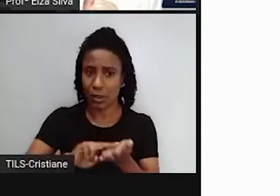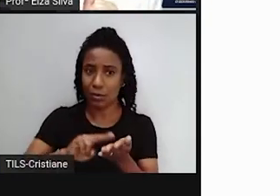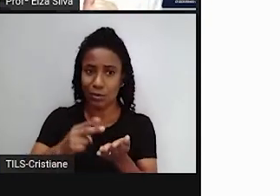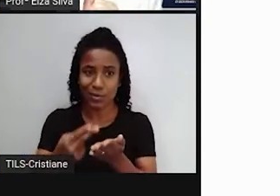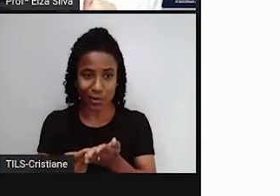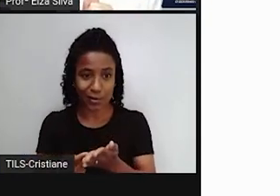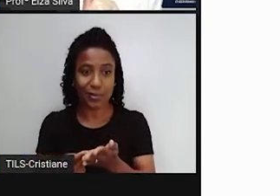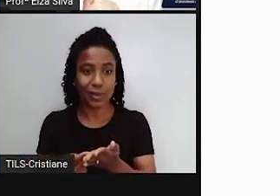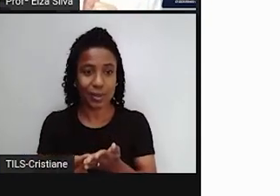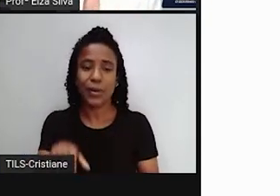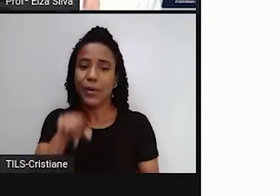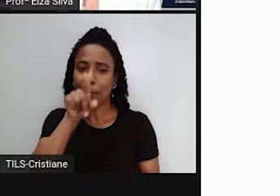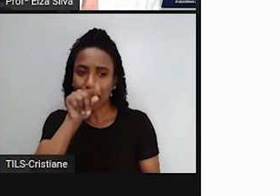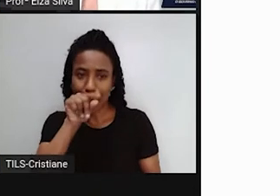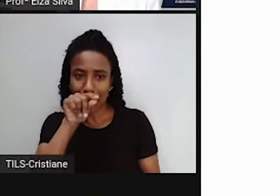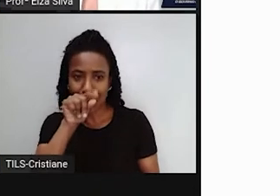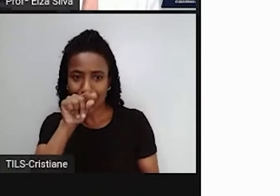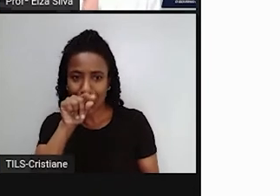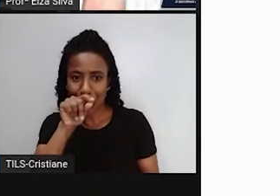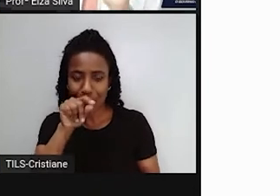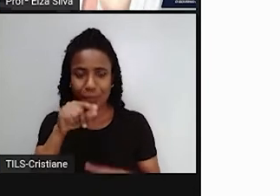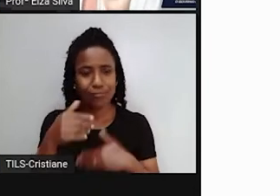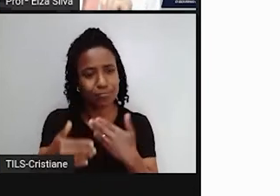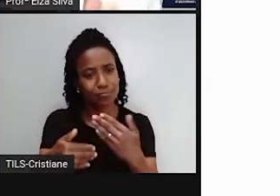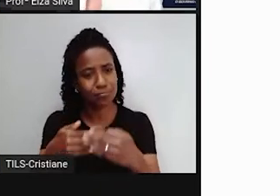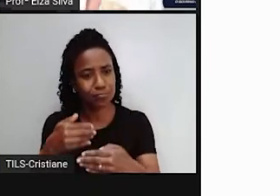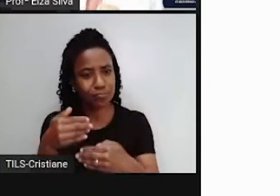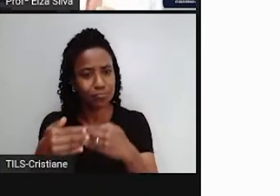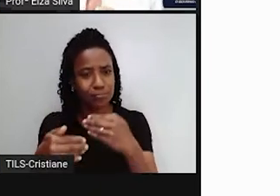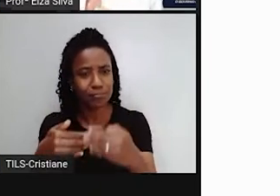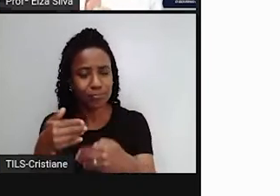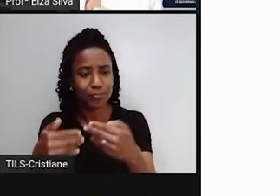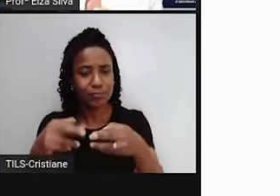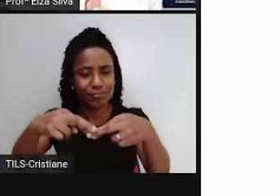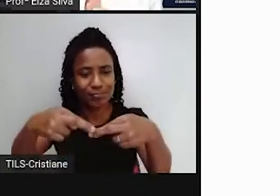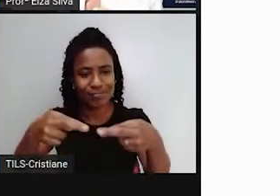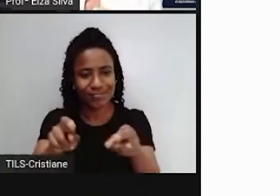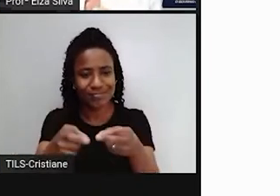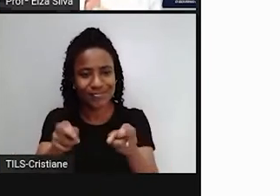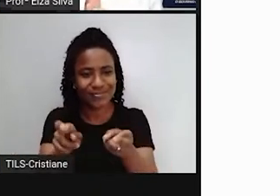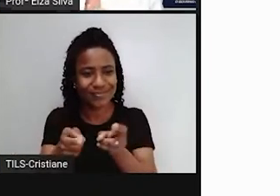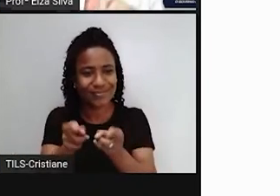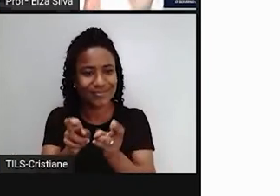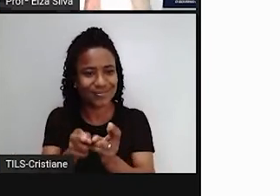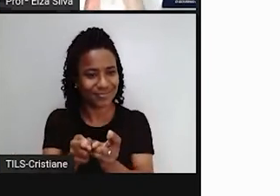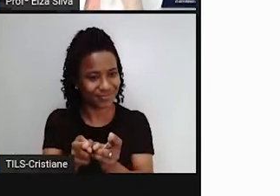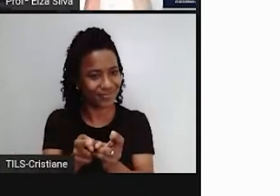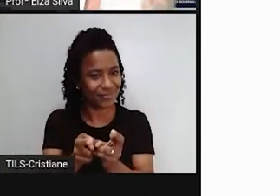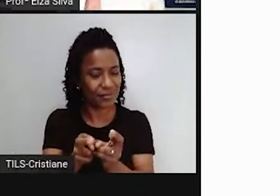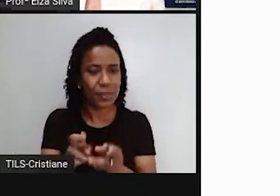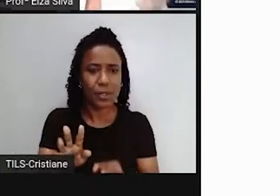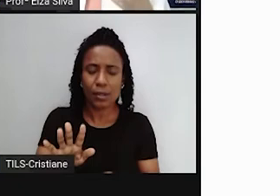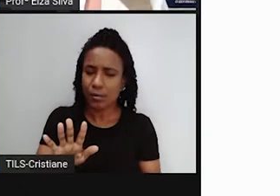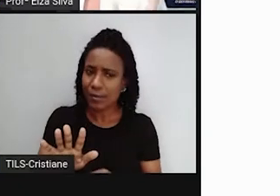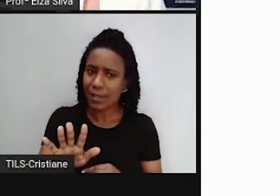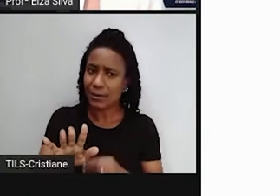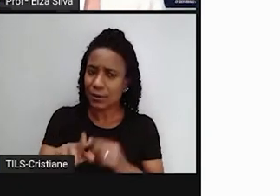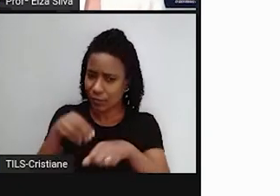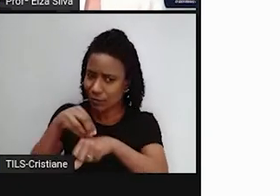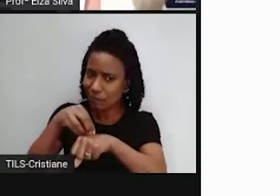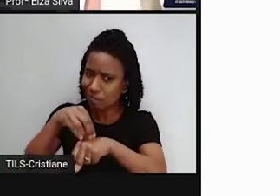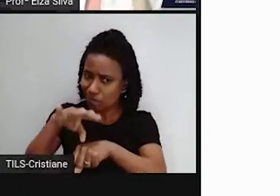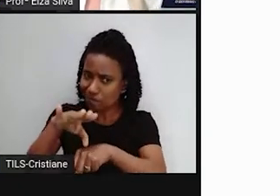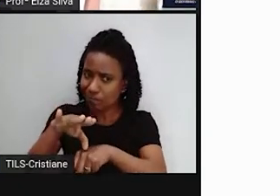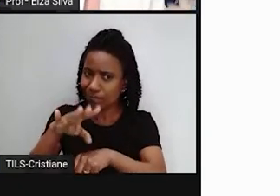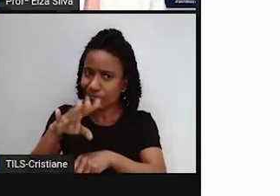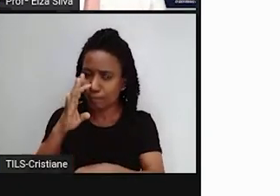os pássaros vão construindo o seu ninho. Já, já, eu vou dar uma dica para vocês sobre ele. Mas, nesse momento, vamos nos